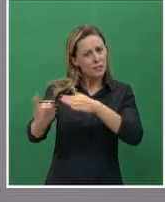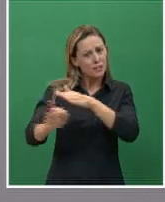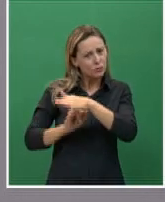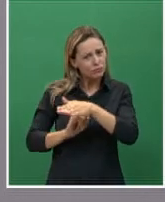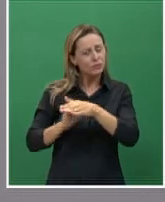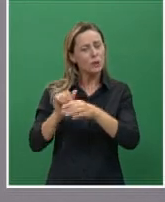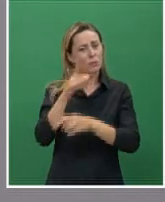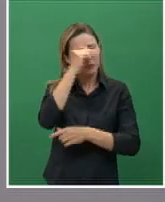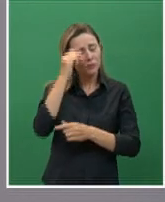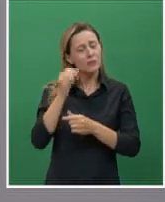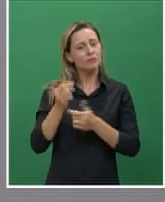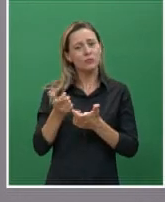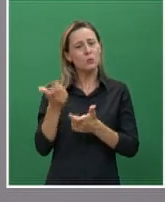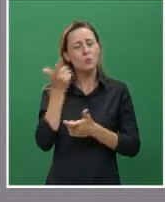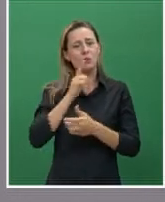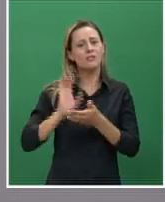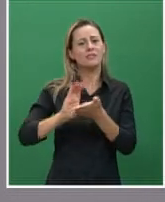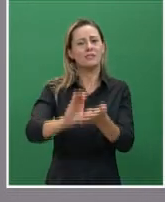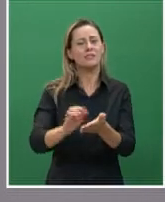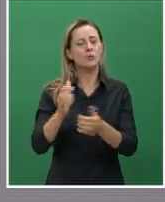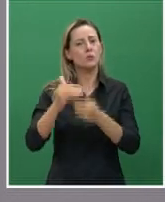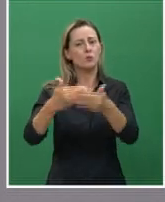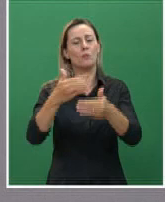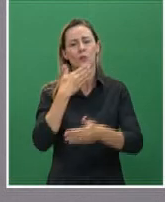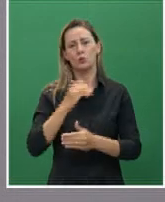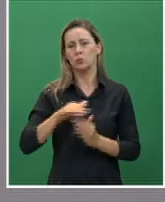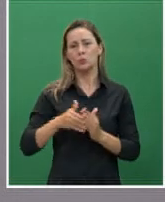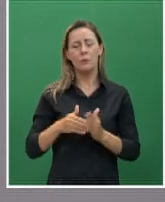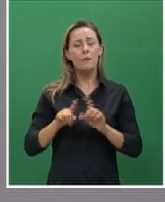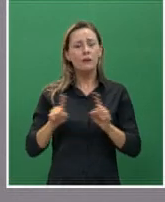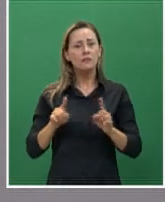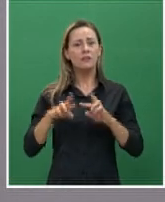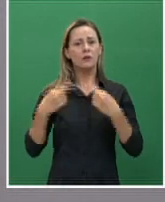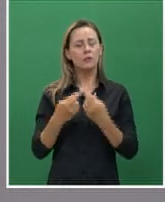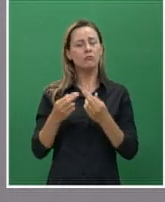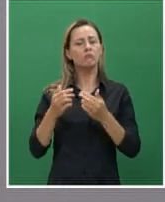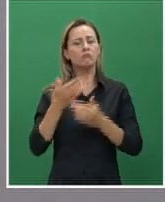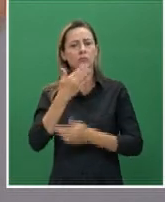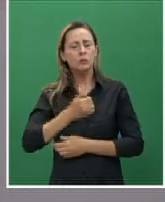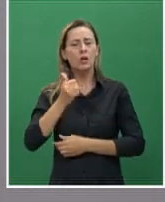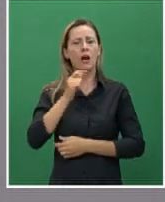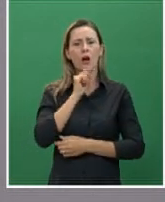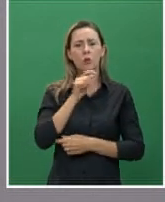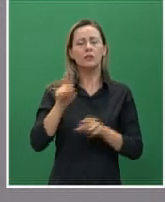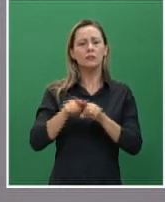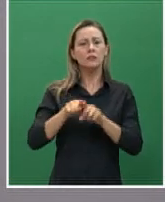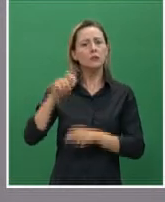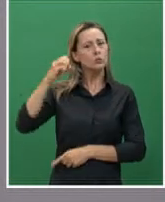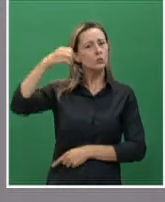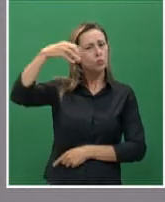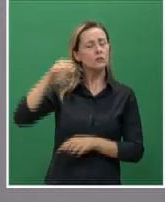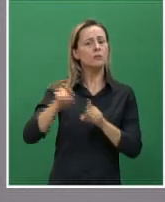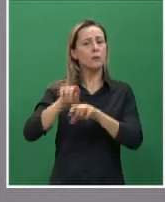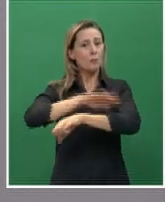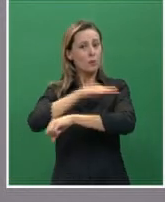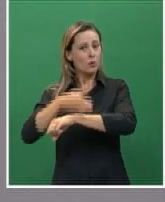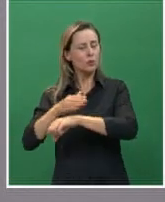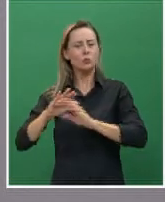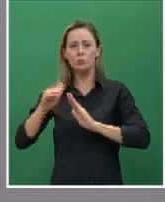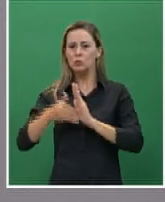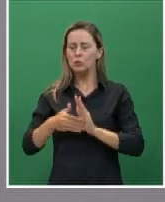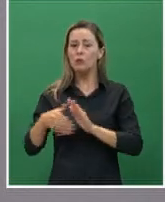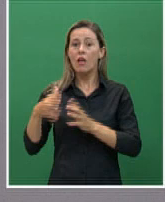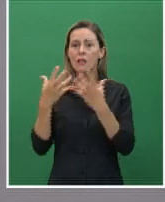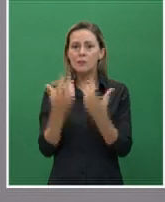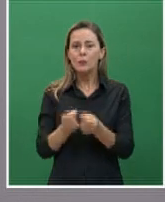prefeitura nós fizemos também ações a nave em na Vila na Vila União também com regularização de água e luz no Morro da Figueira todas essas